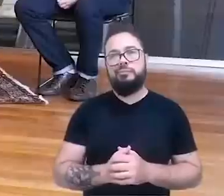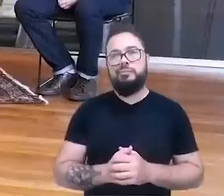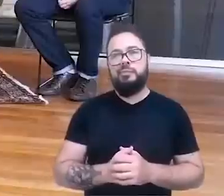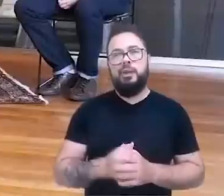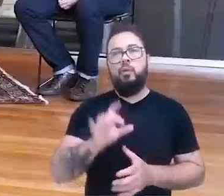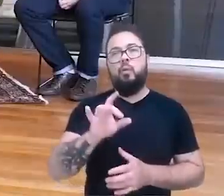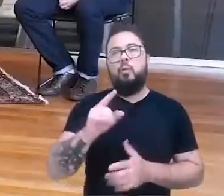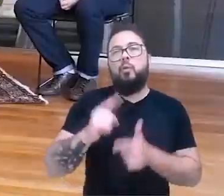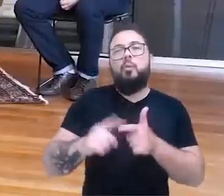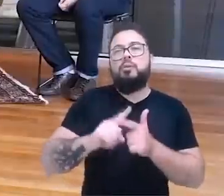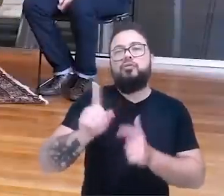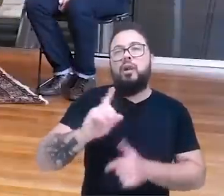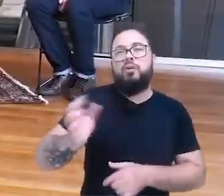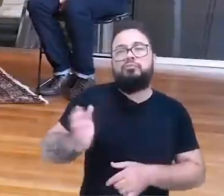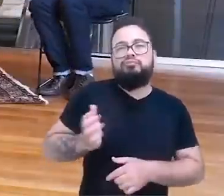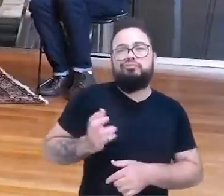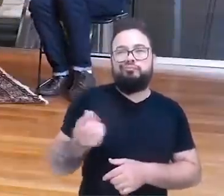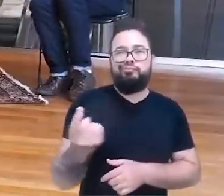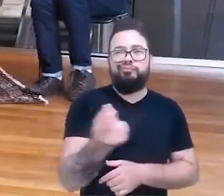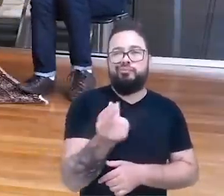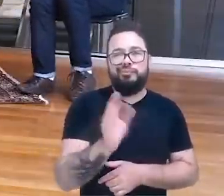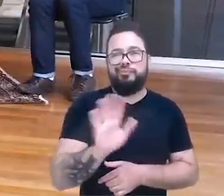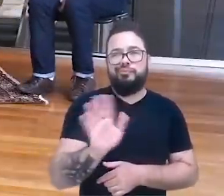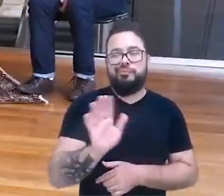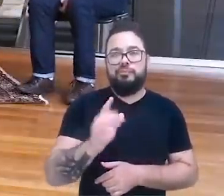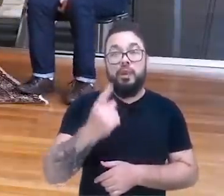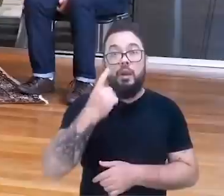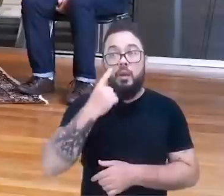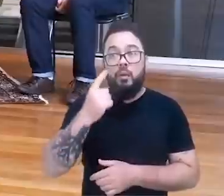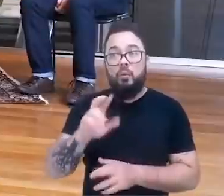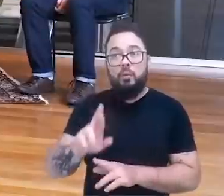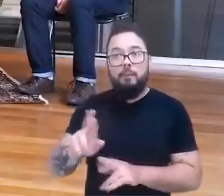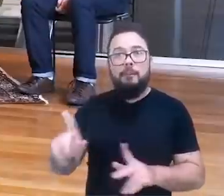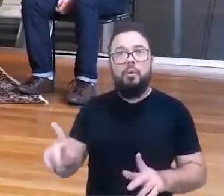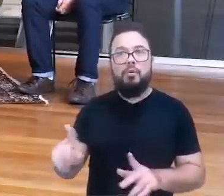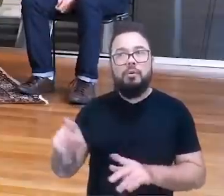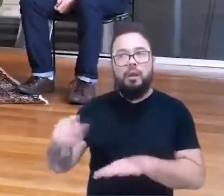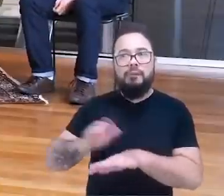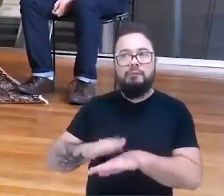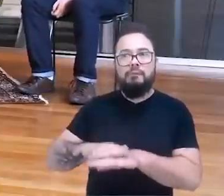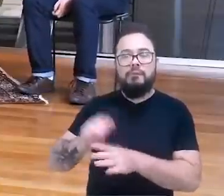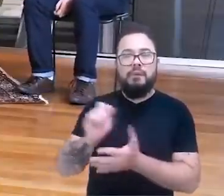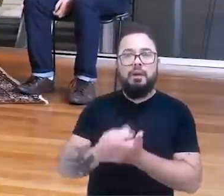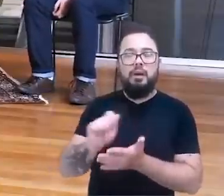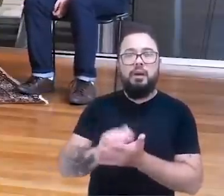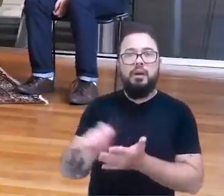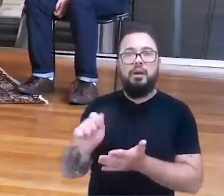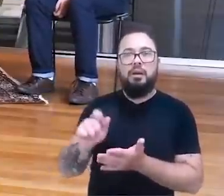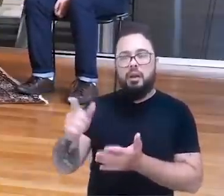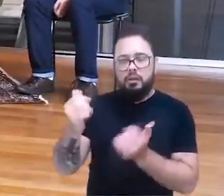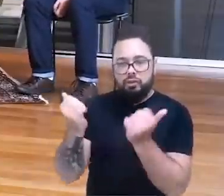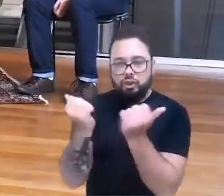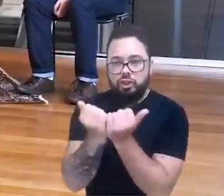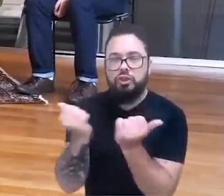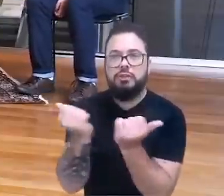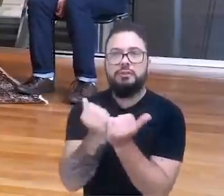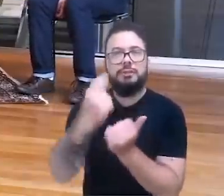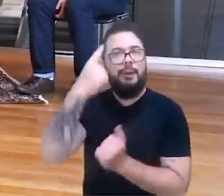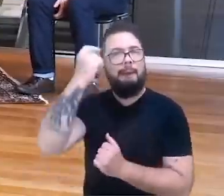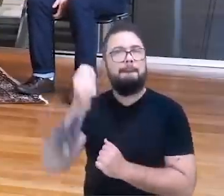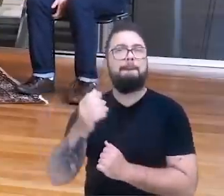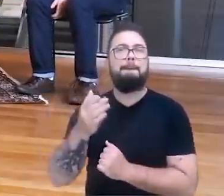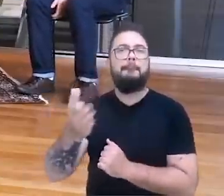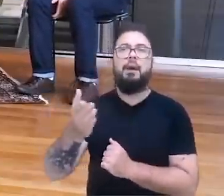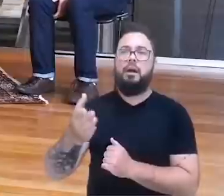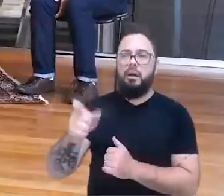molinha do dinheiro grave serve como muda o colorido do que ele faz no sentido de que Ele defende isso E